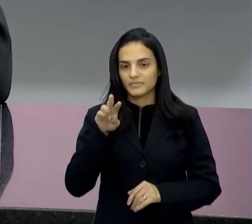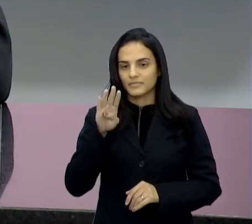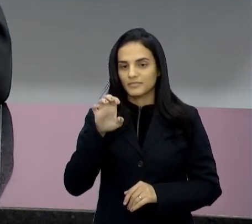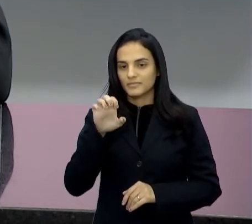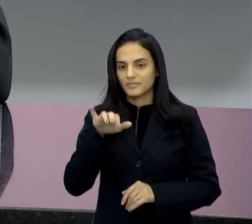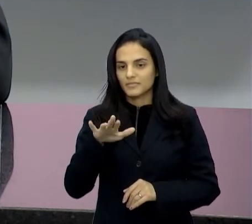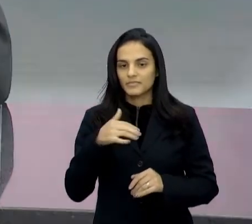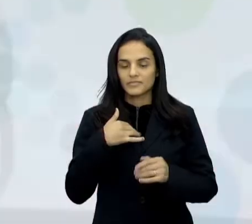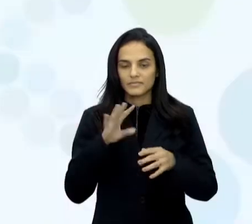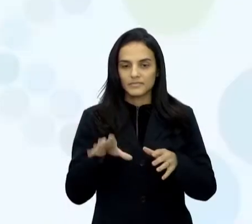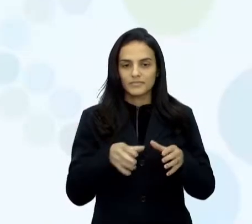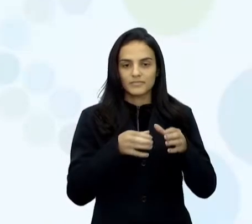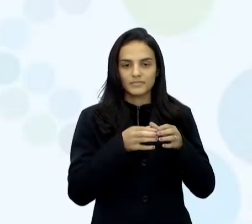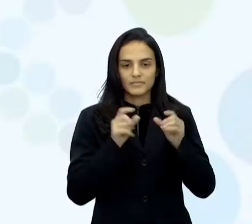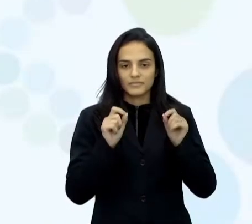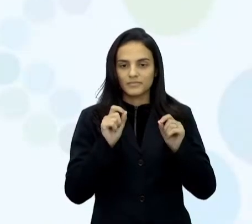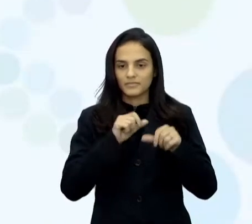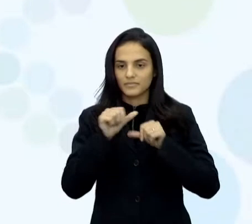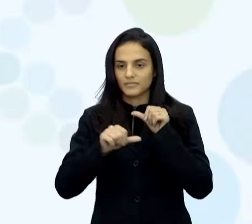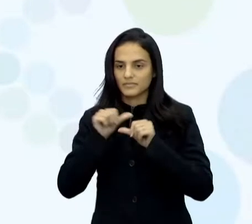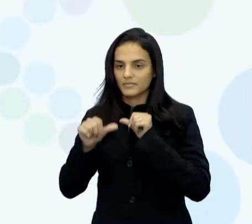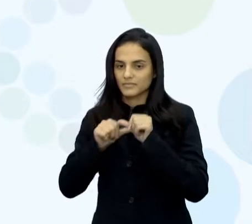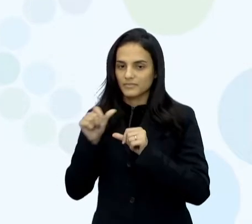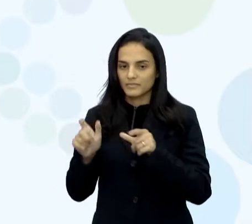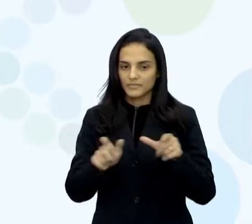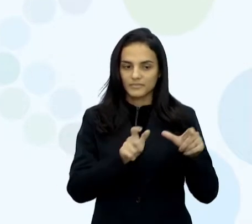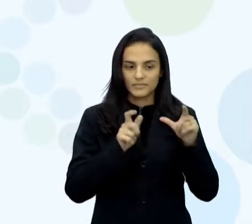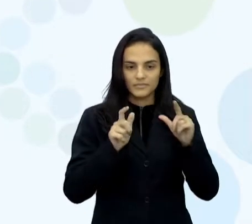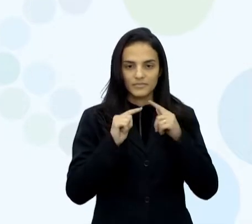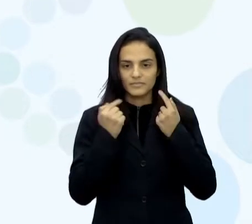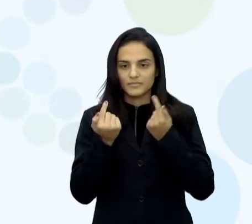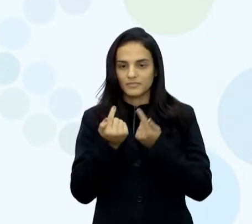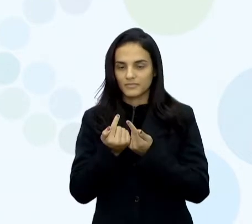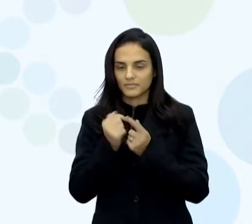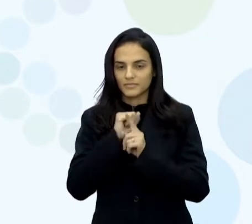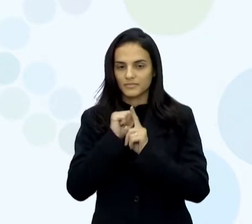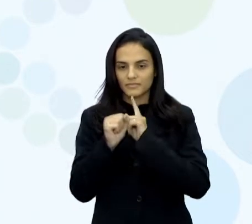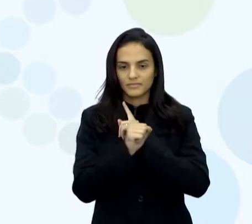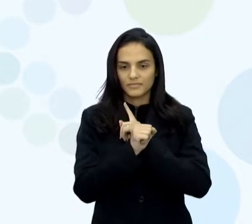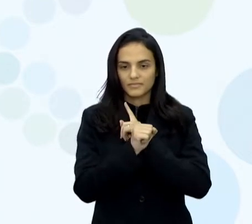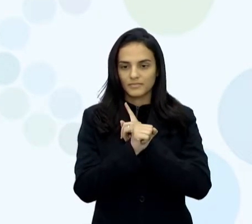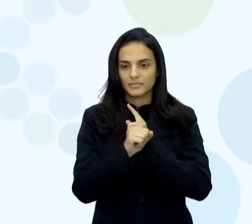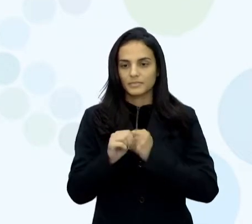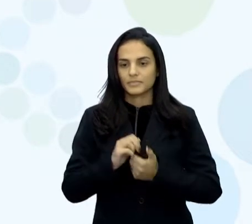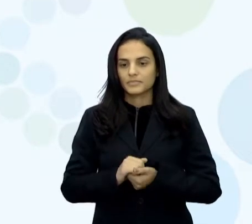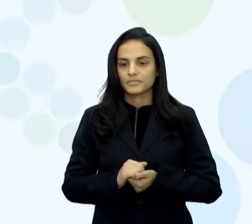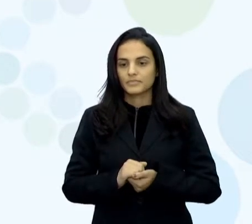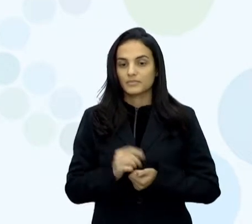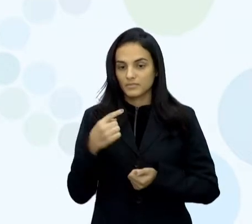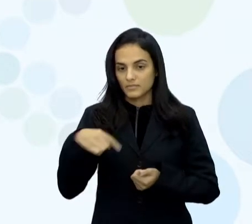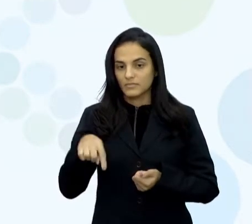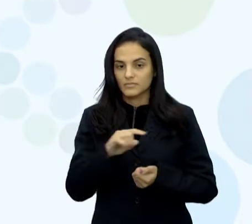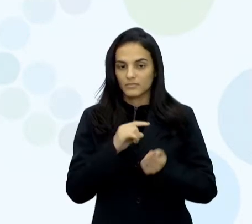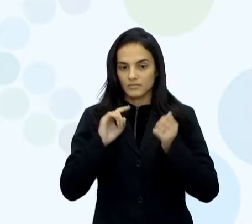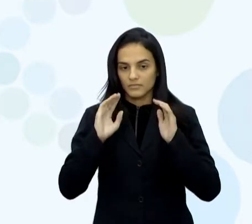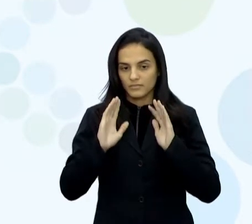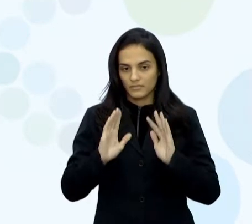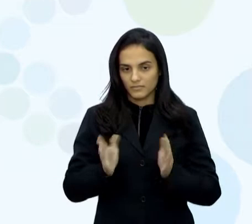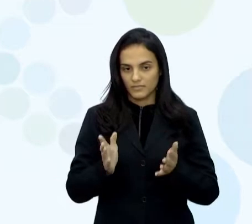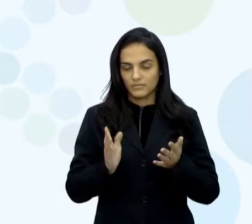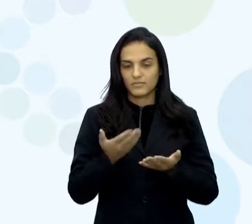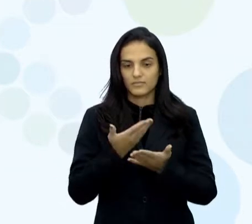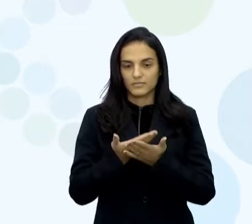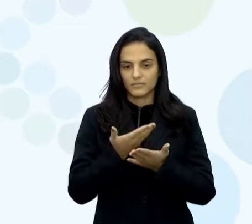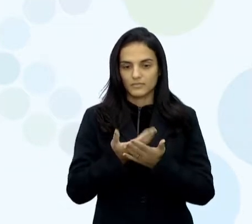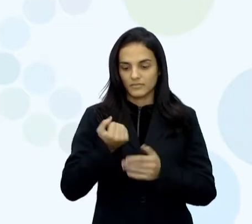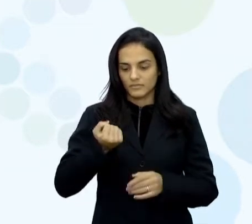nosso componente é as transformações do espaço geográfico e sociedade. Nós já estamos na nossa atividade